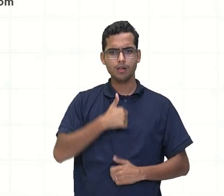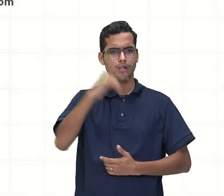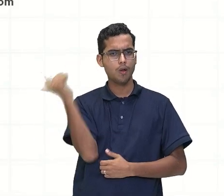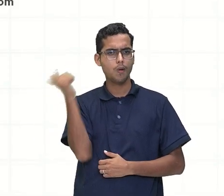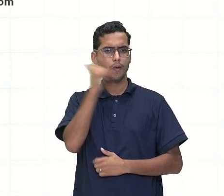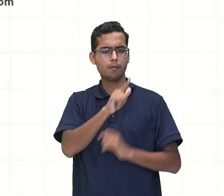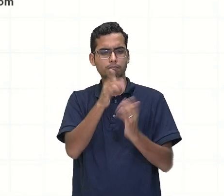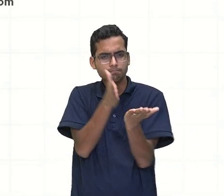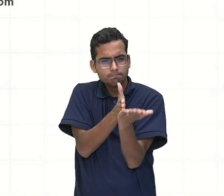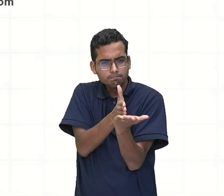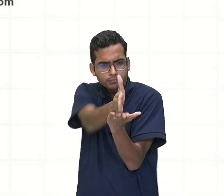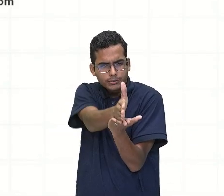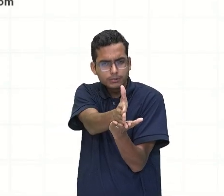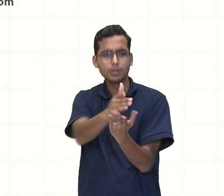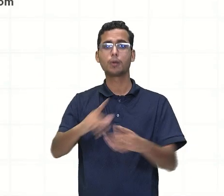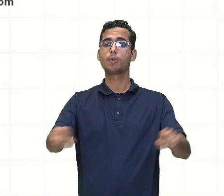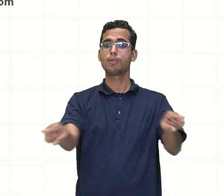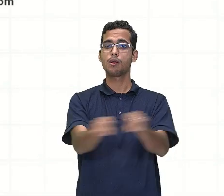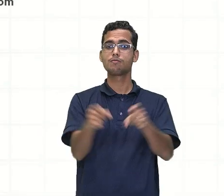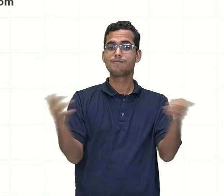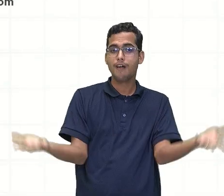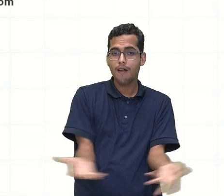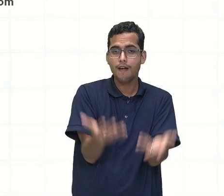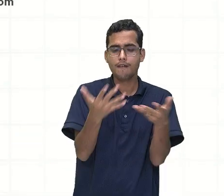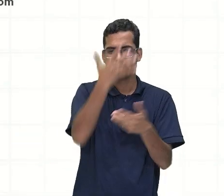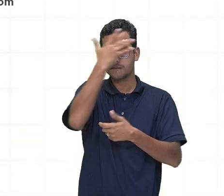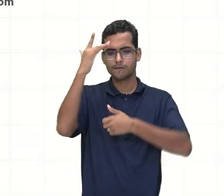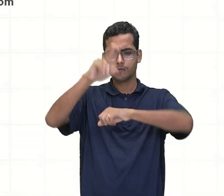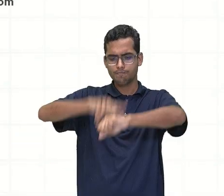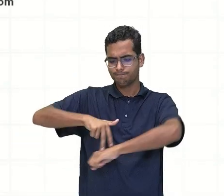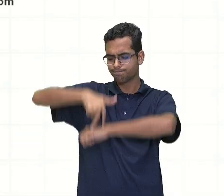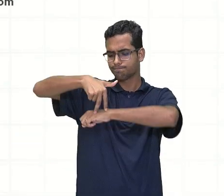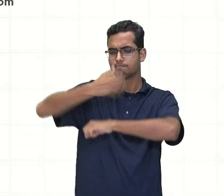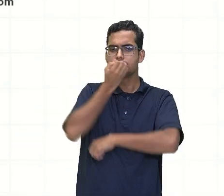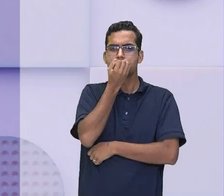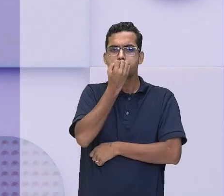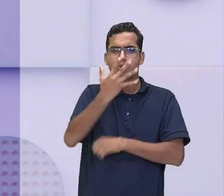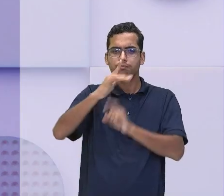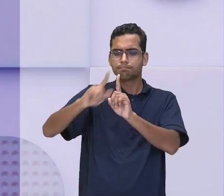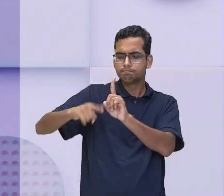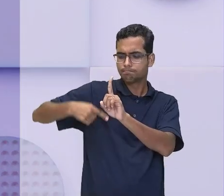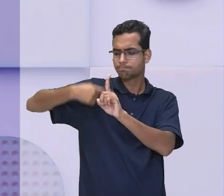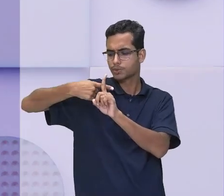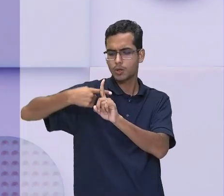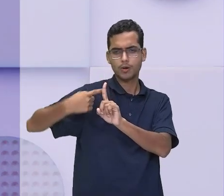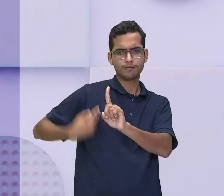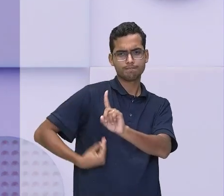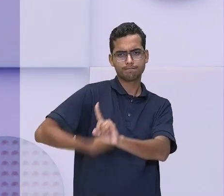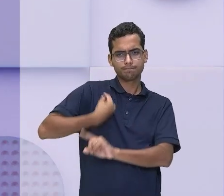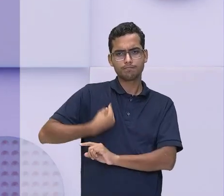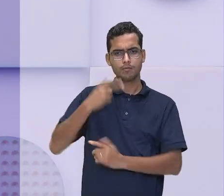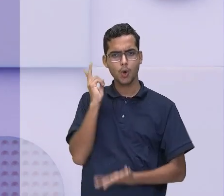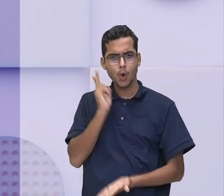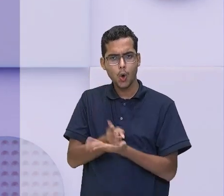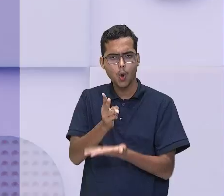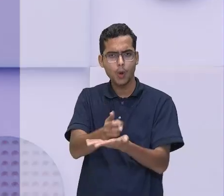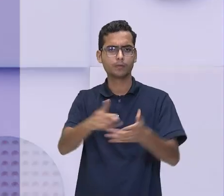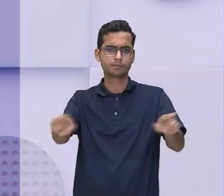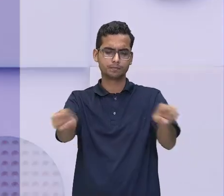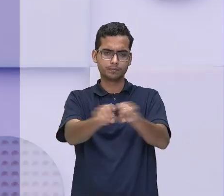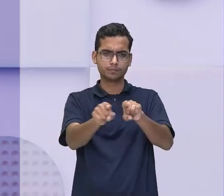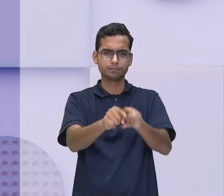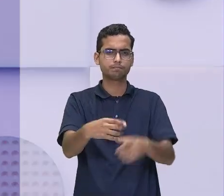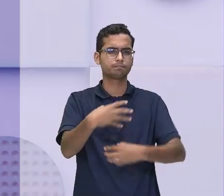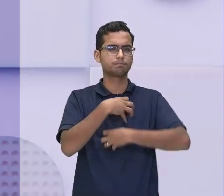né? Então, olha que interessante, nesses estudos nós vamos ver o quê? Esse senso de propósito. E aqui